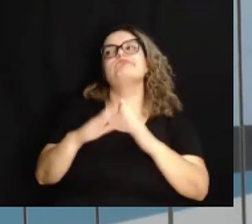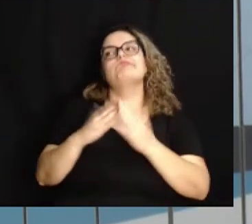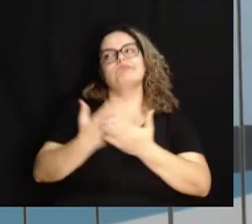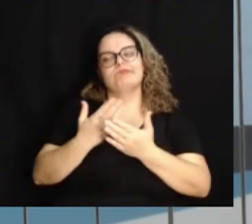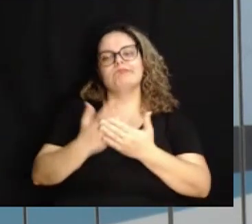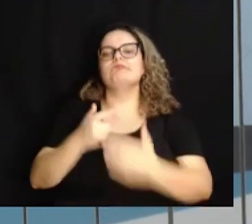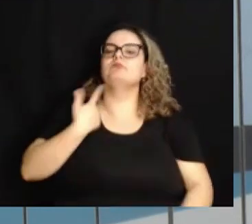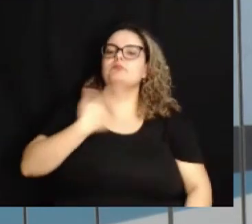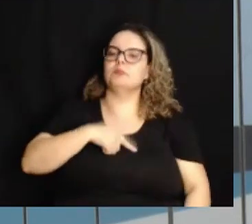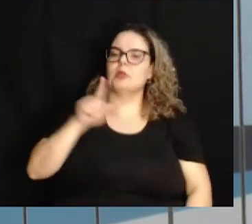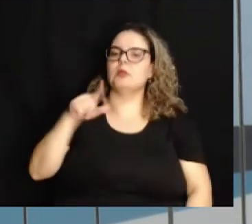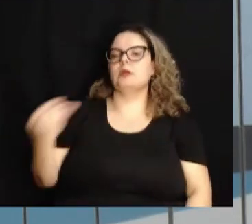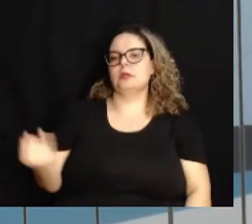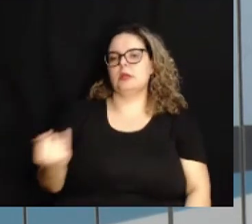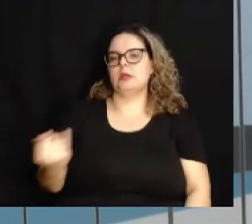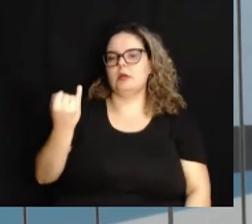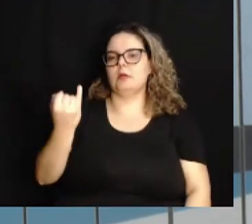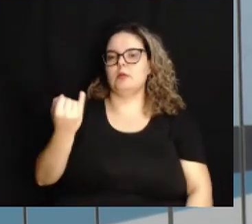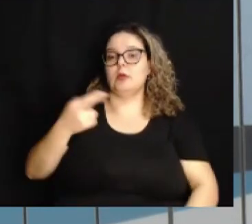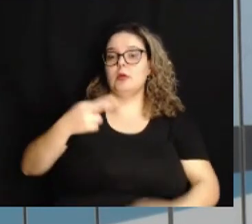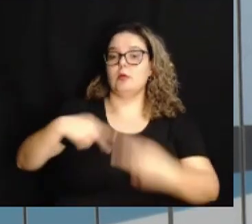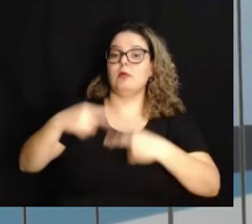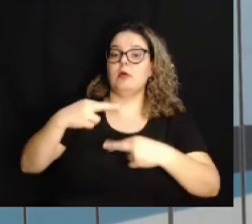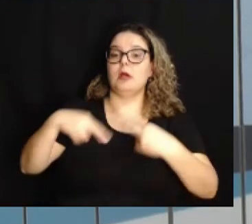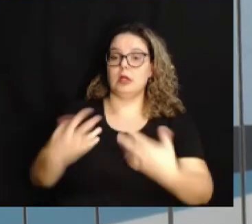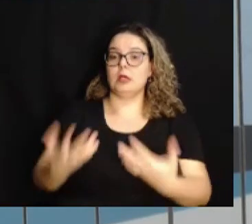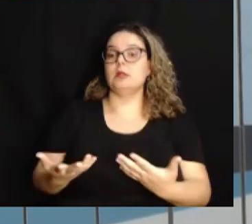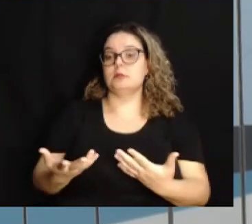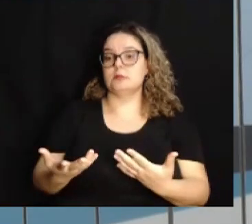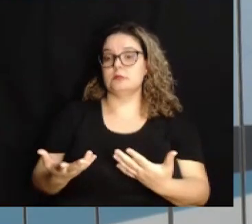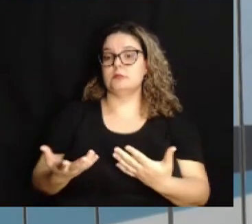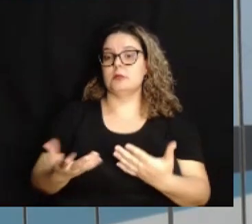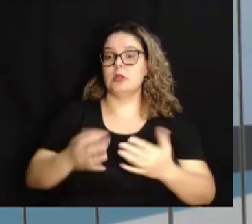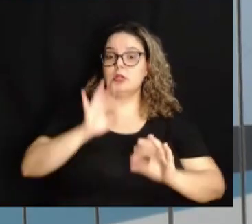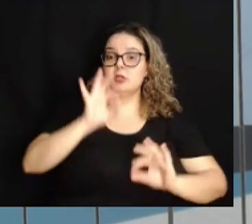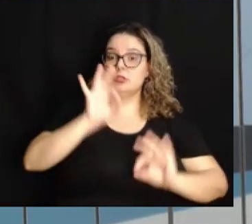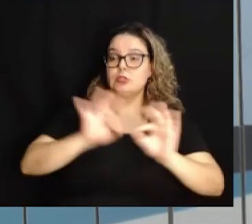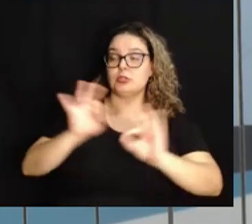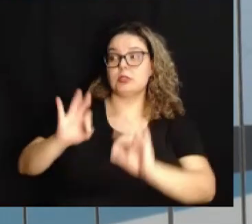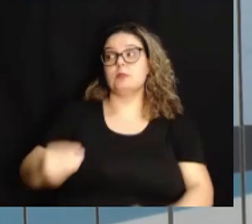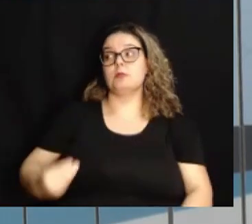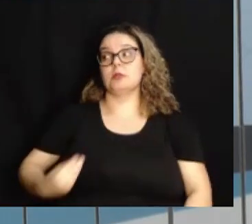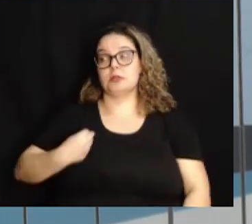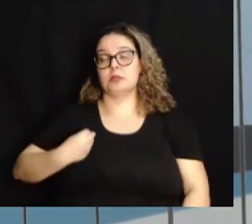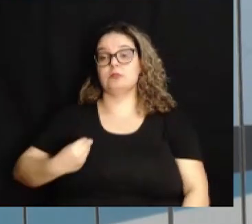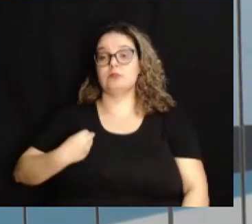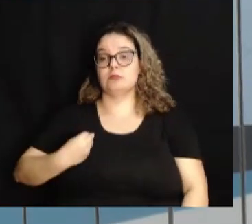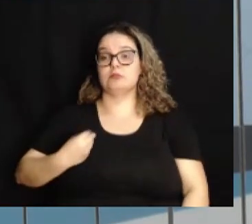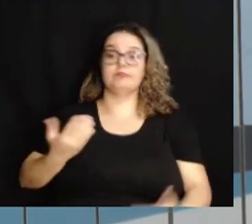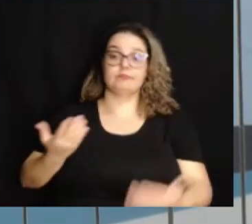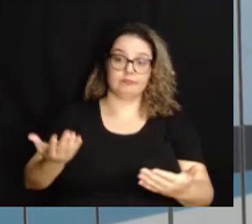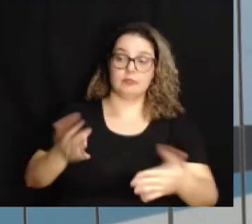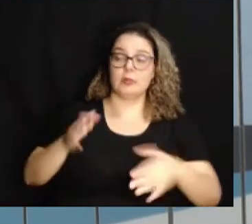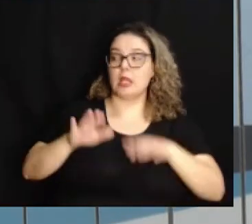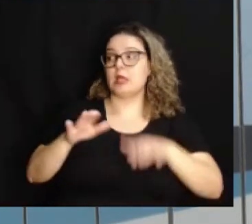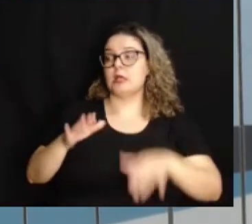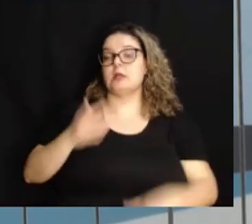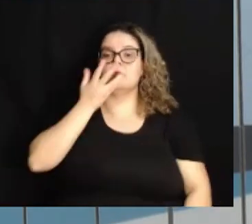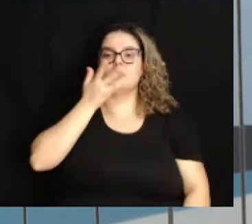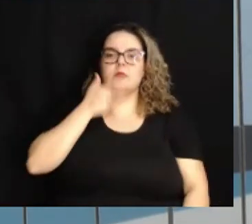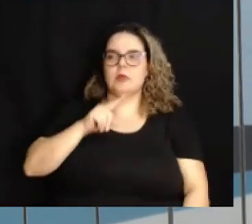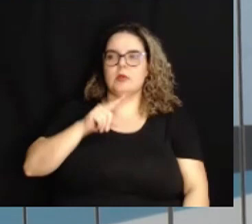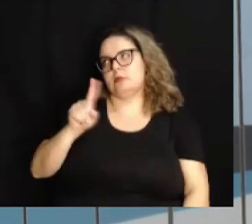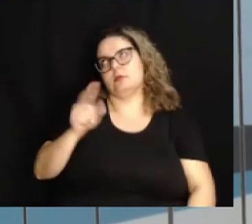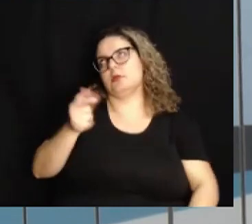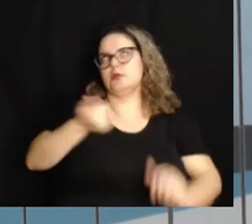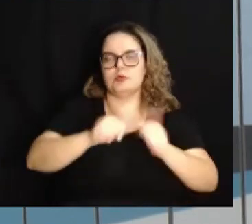essas questões realmente de elaboração da vida, porque aquilo, né, muitas vezes uma criança, claro que eu não estou julgando que o pai